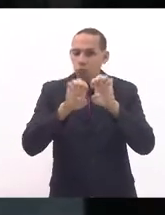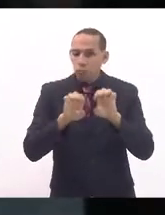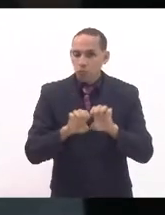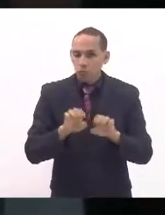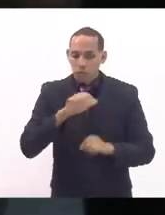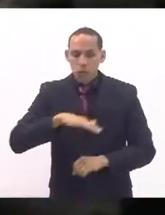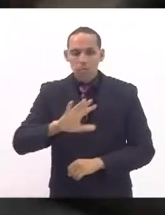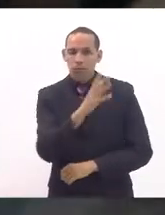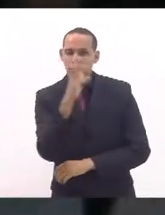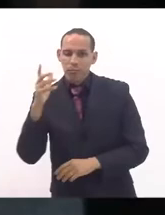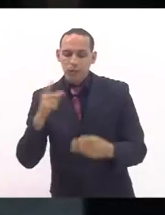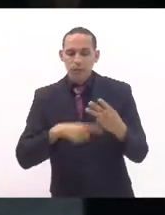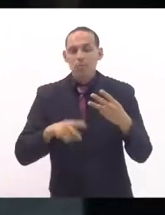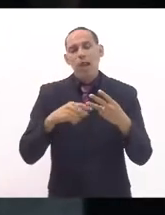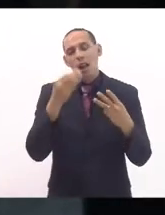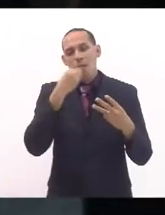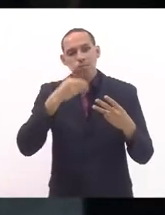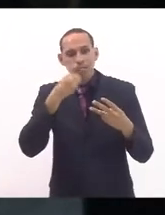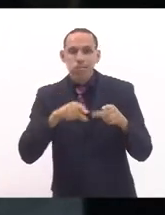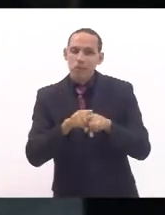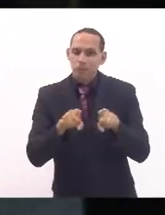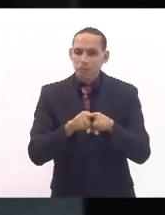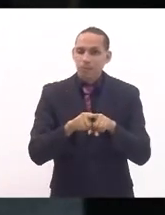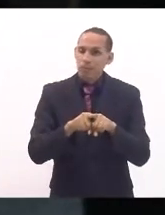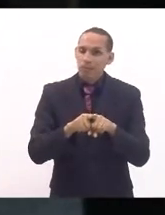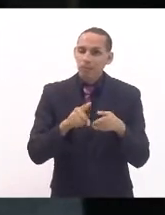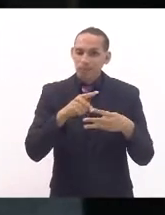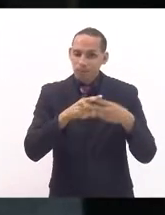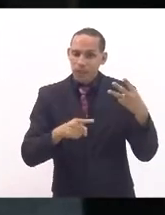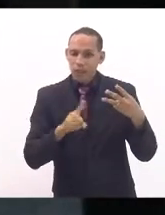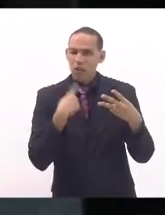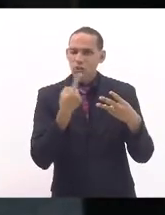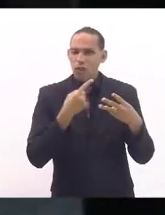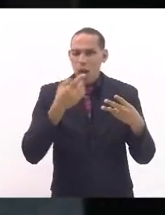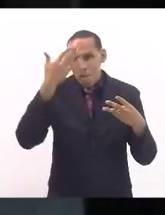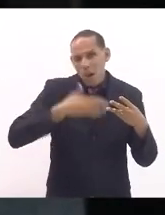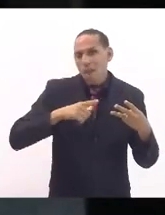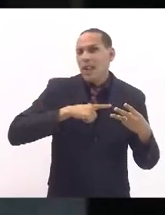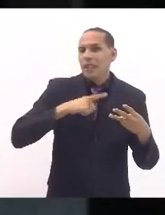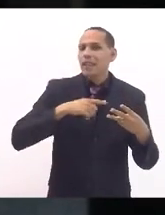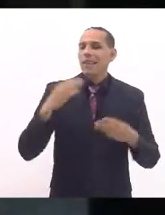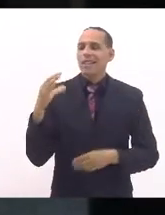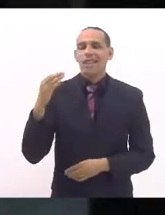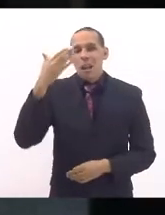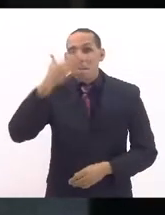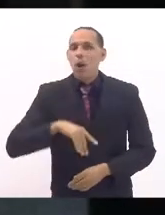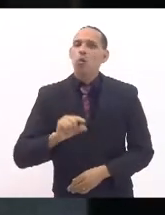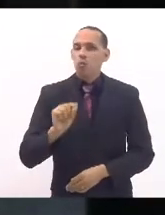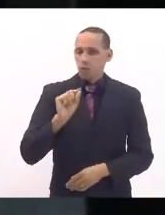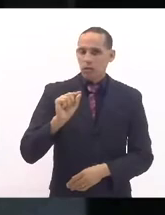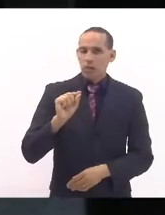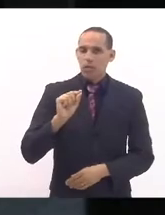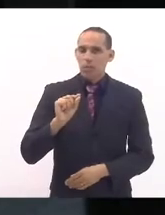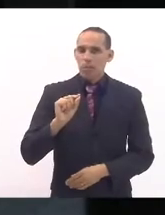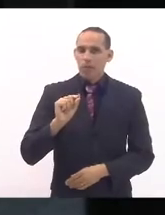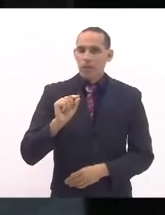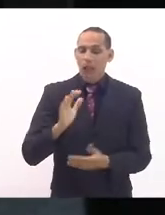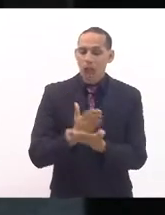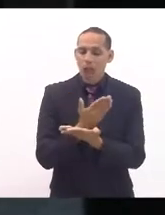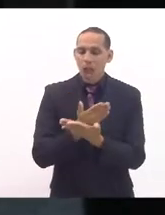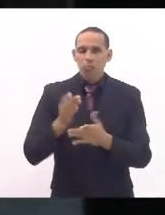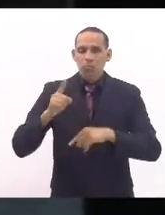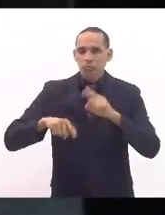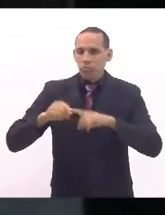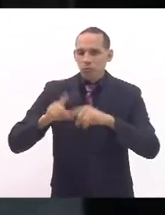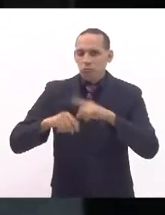e qualidade alimentar. E quando a gente tem comprovadamente na ciência em que alguns produtos que